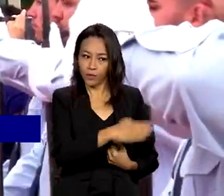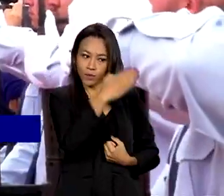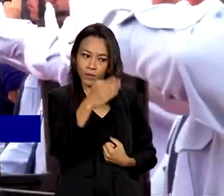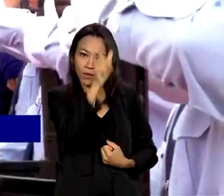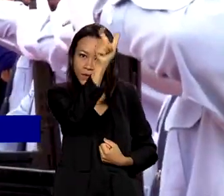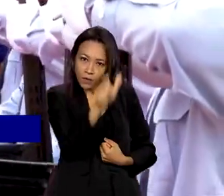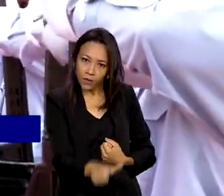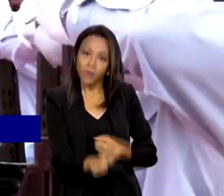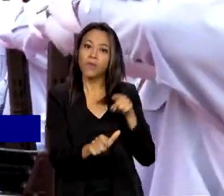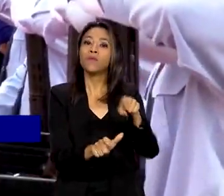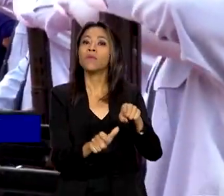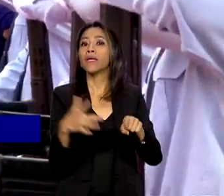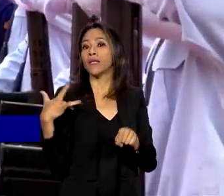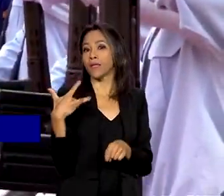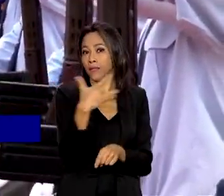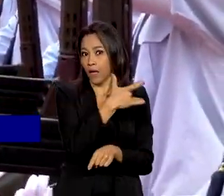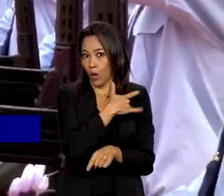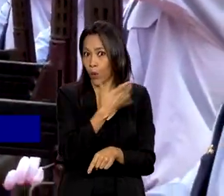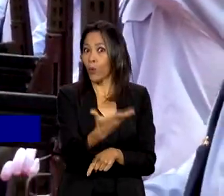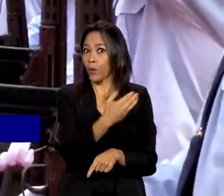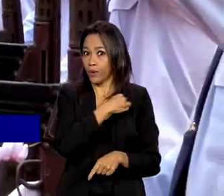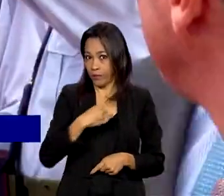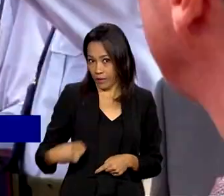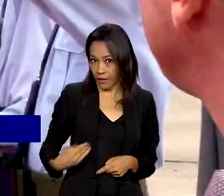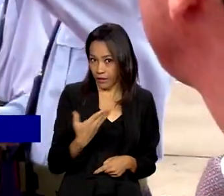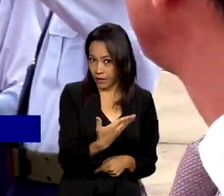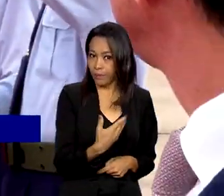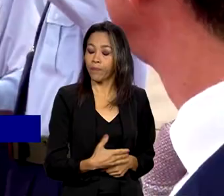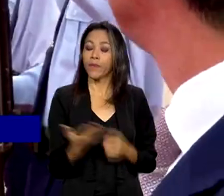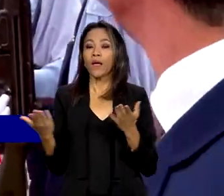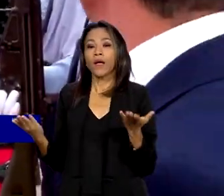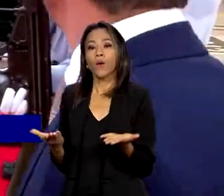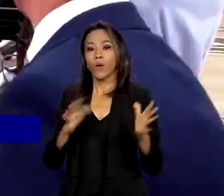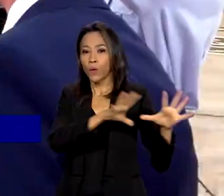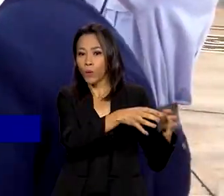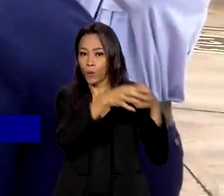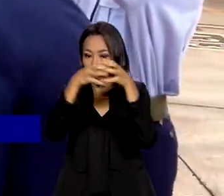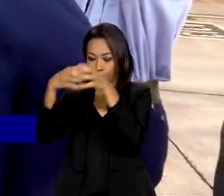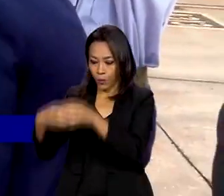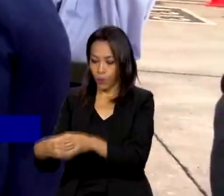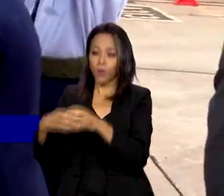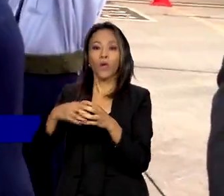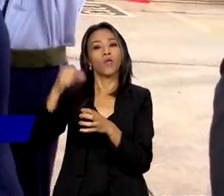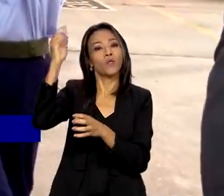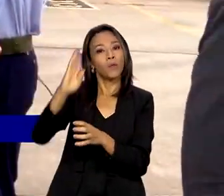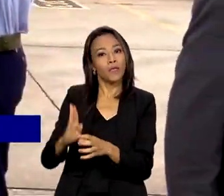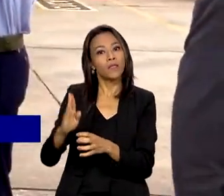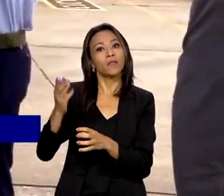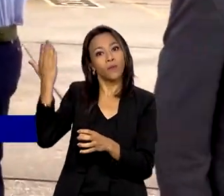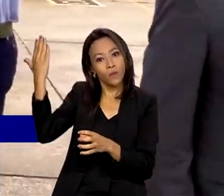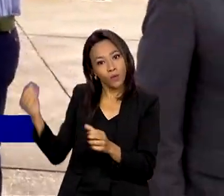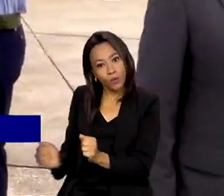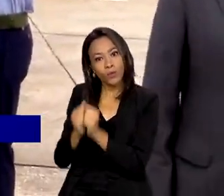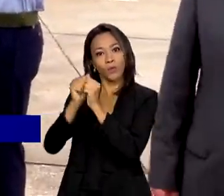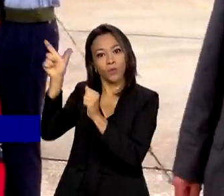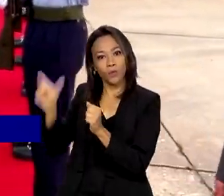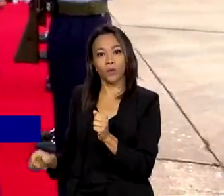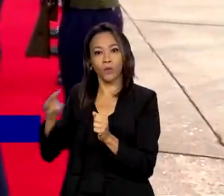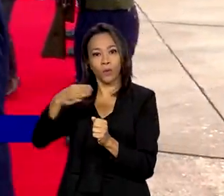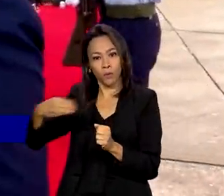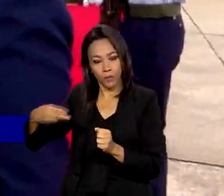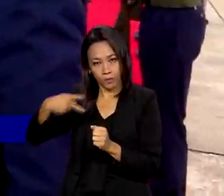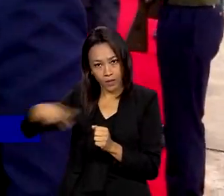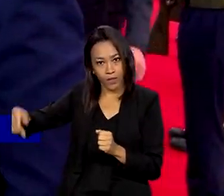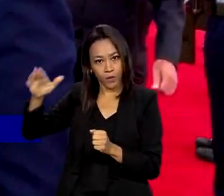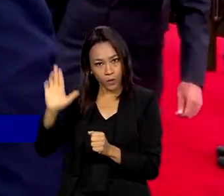também a ministra da Saúde, Nísia Trindade. Agora, a comitiva brasileira e o presidente estão aqui no hotel